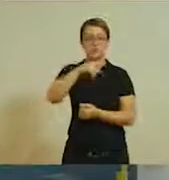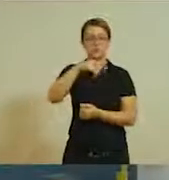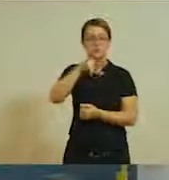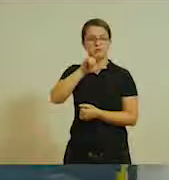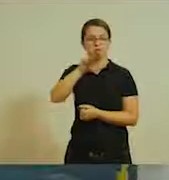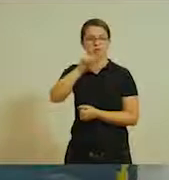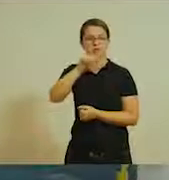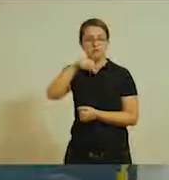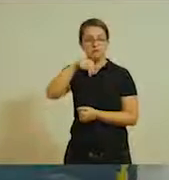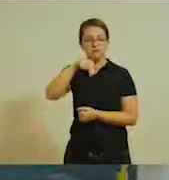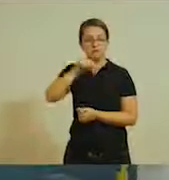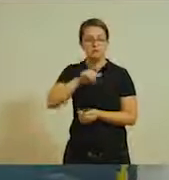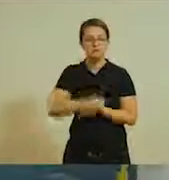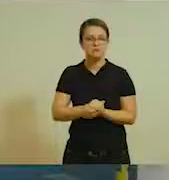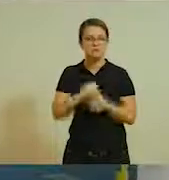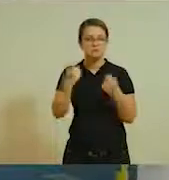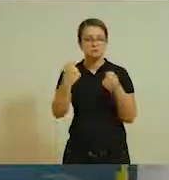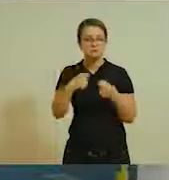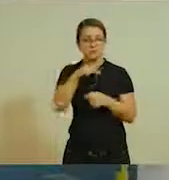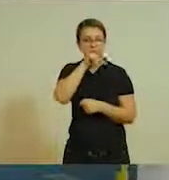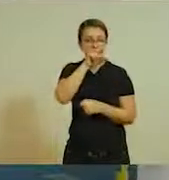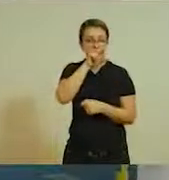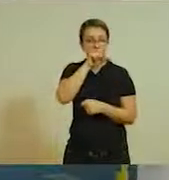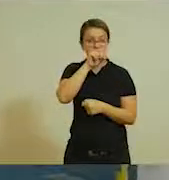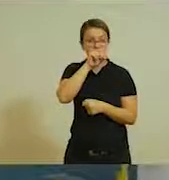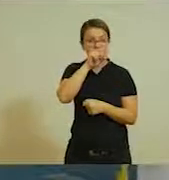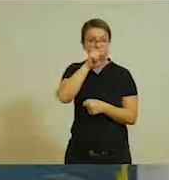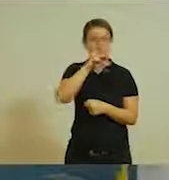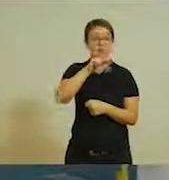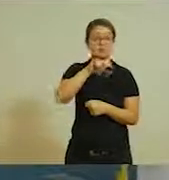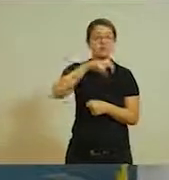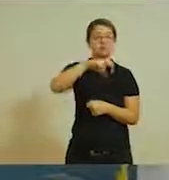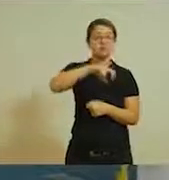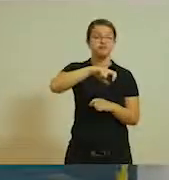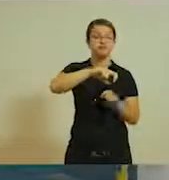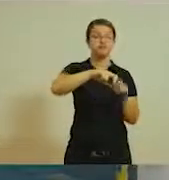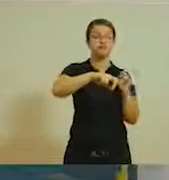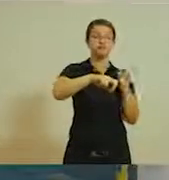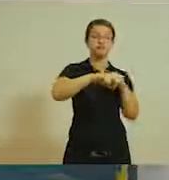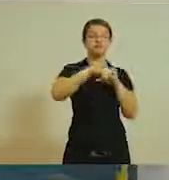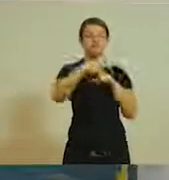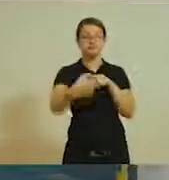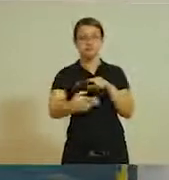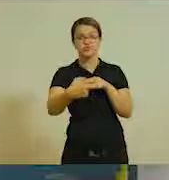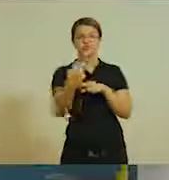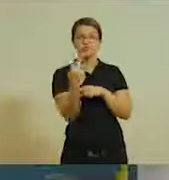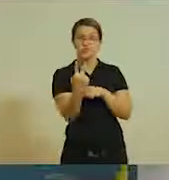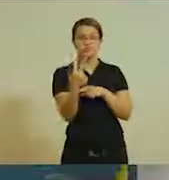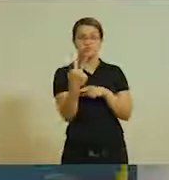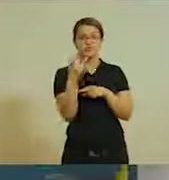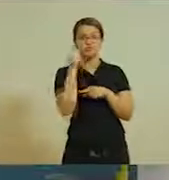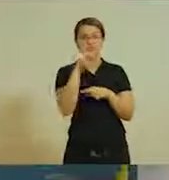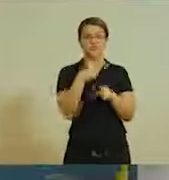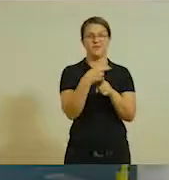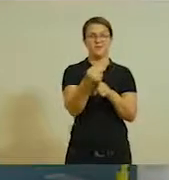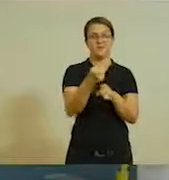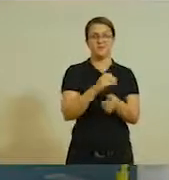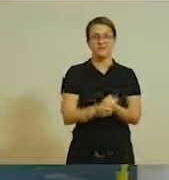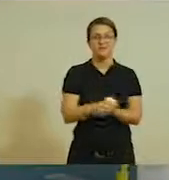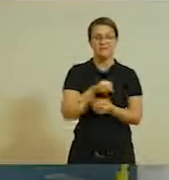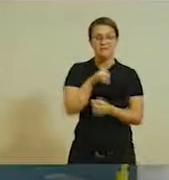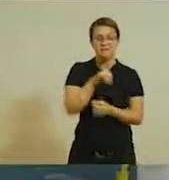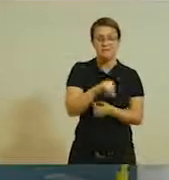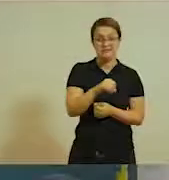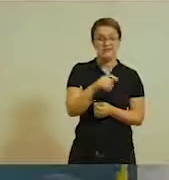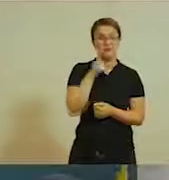Então, Juliana precisa derrubar mais 2 patinhos para ganhar um prêmio. Se ela derrubar os 2 patinhos